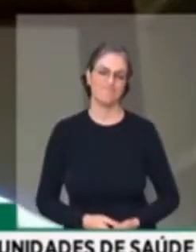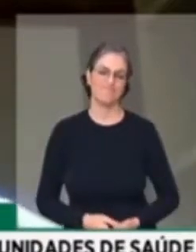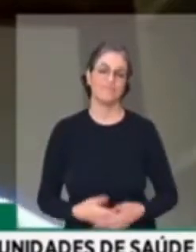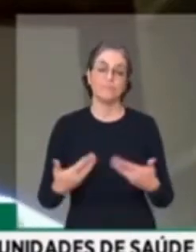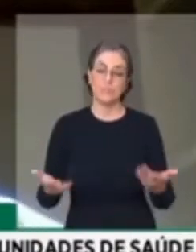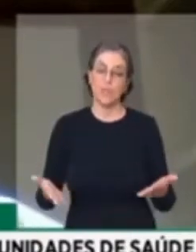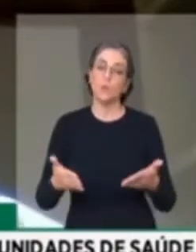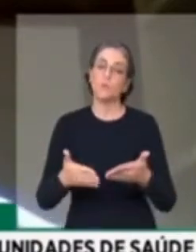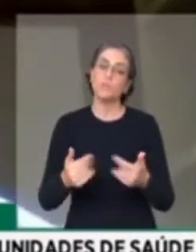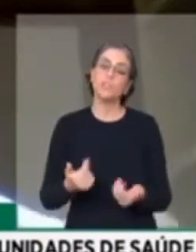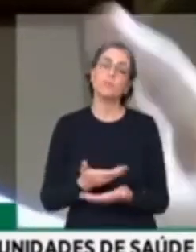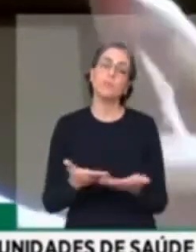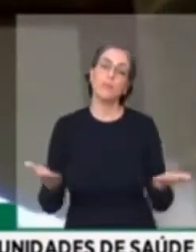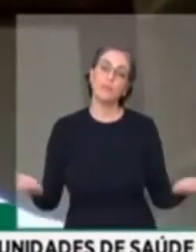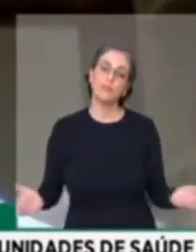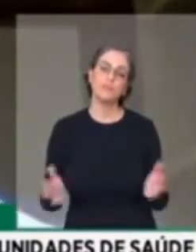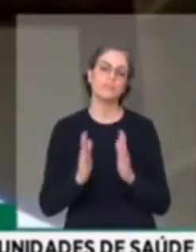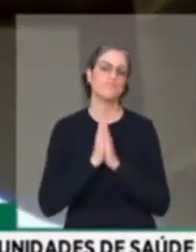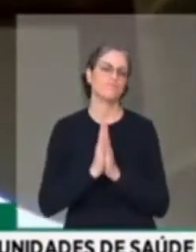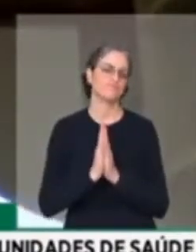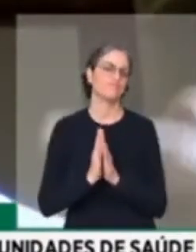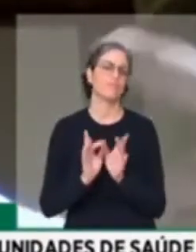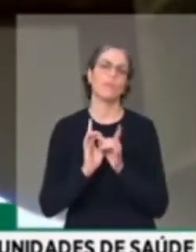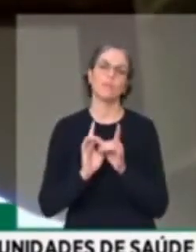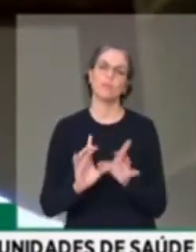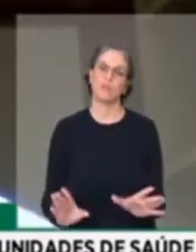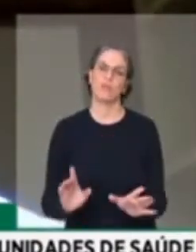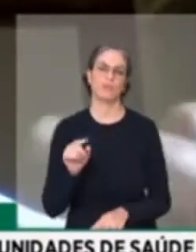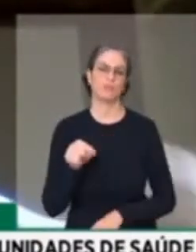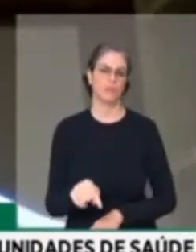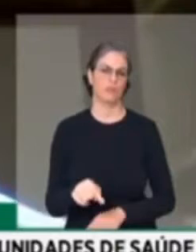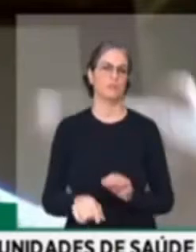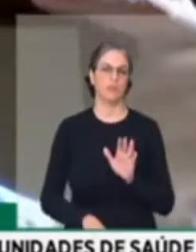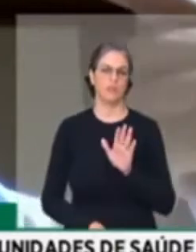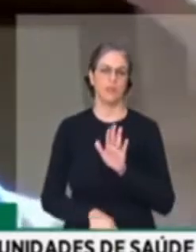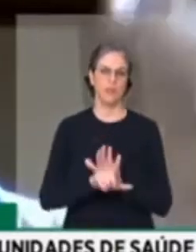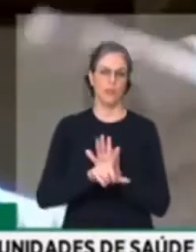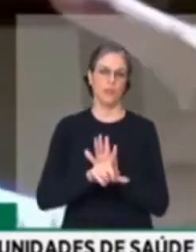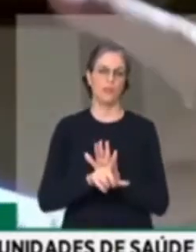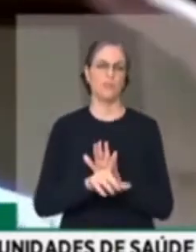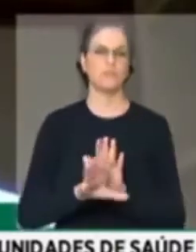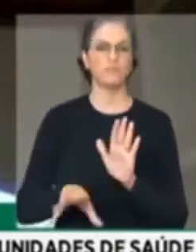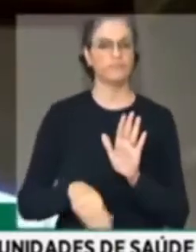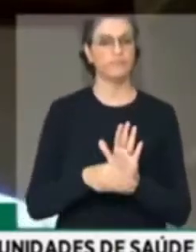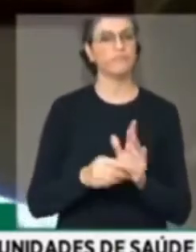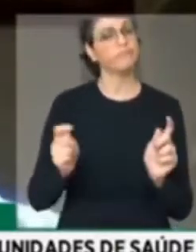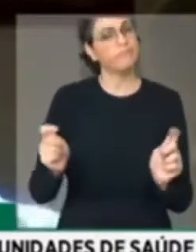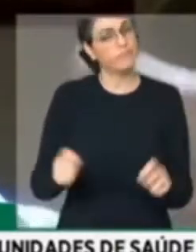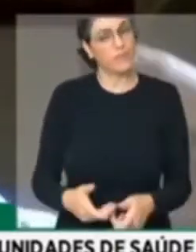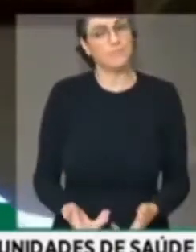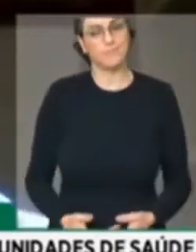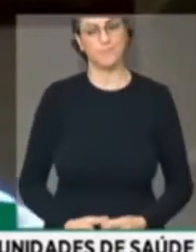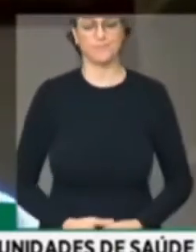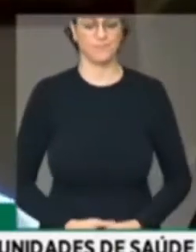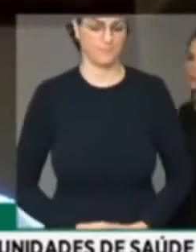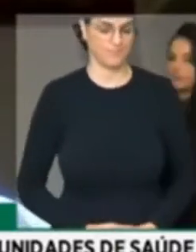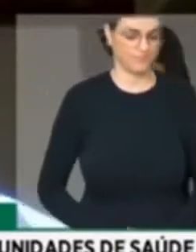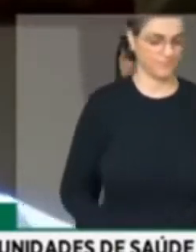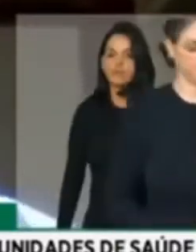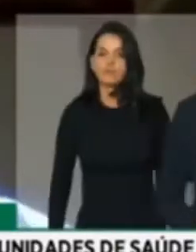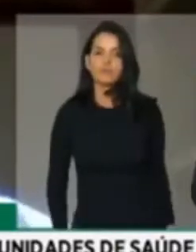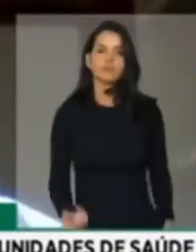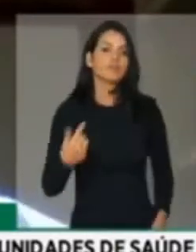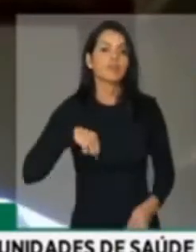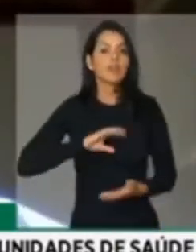aos senhores deputados e deputadas, que permitam que nessa lei se abra a possibilidade de que